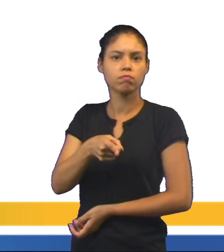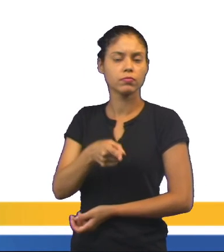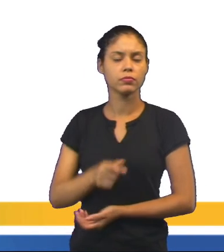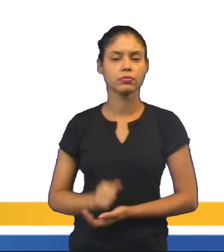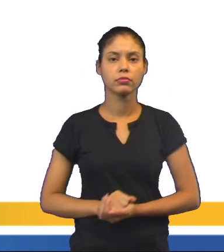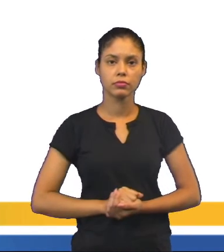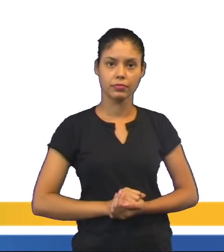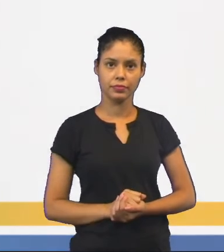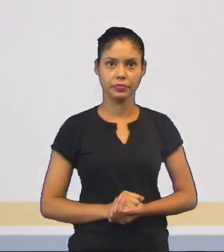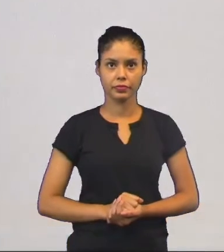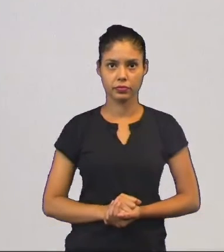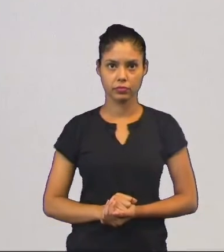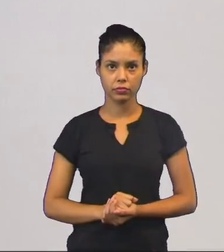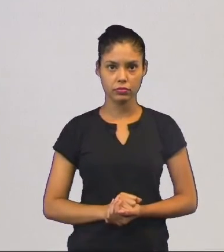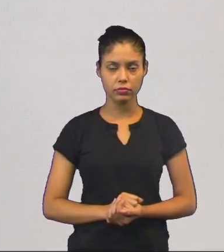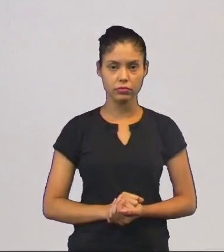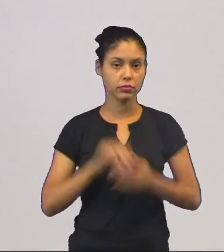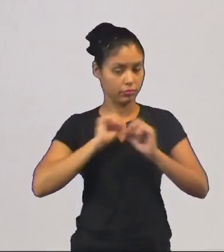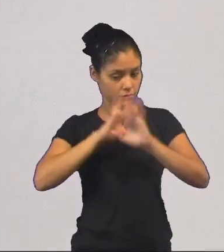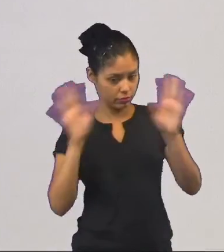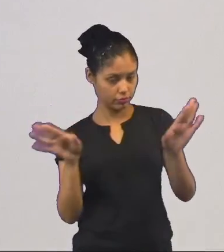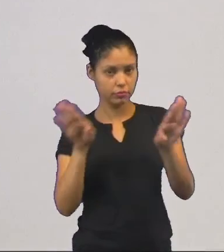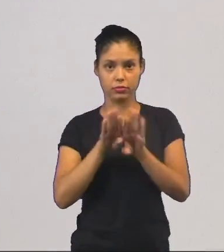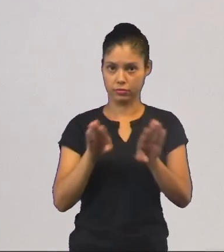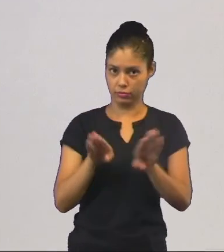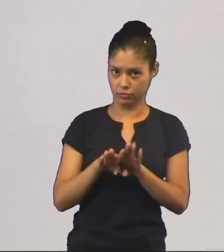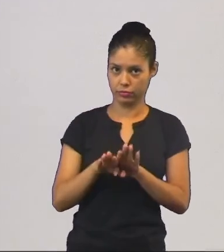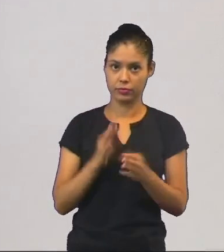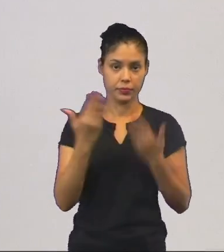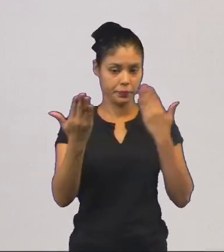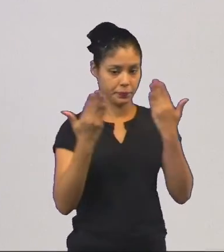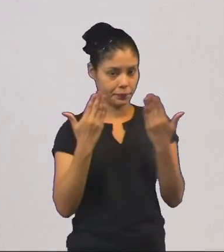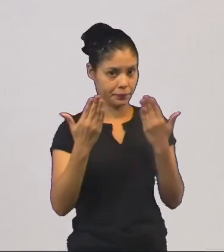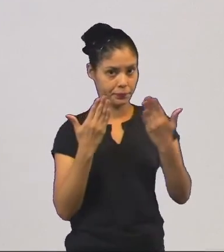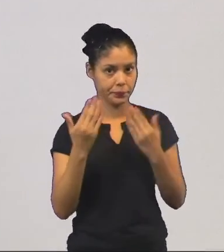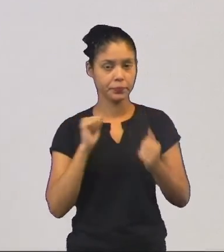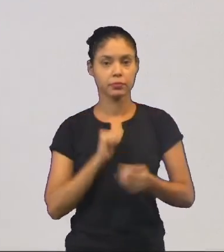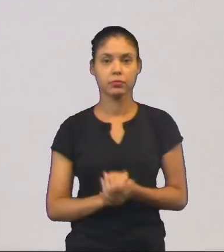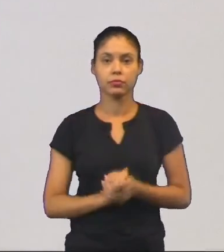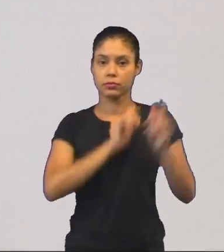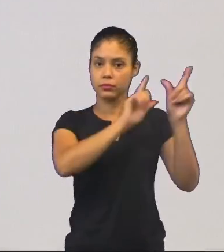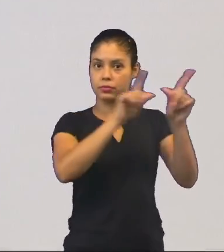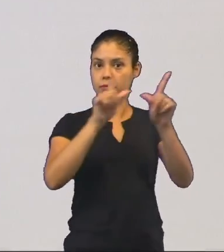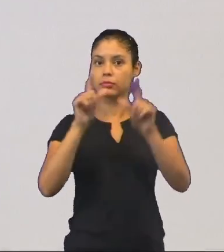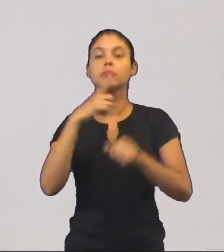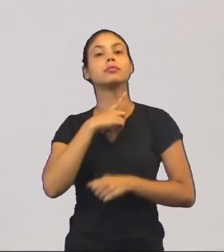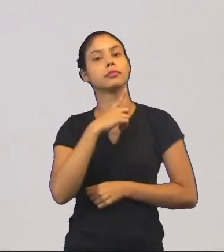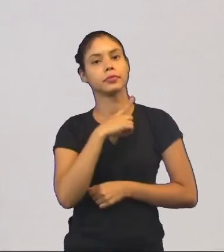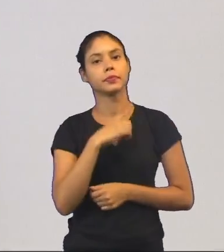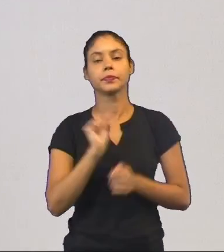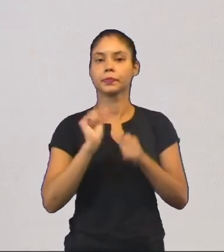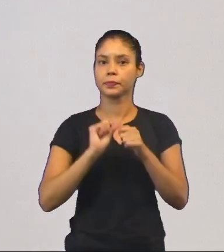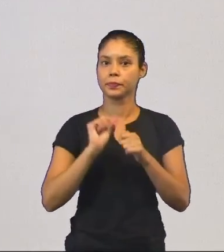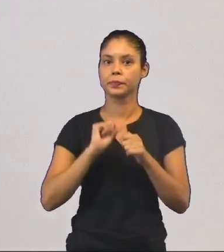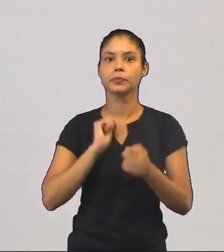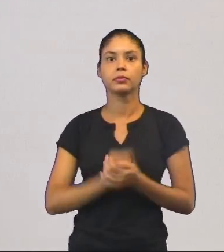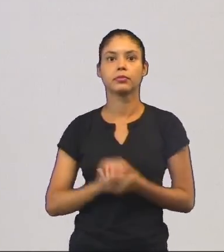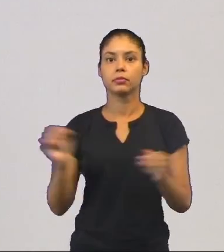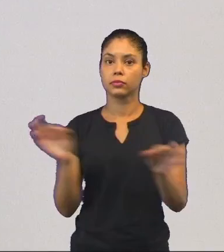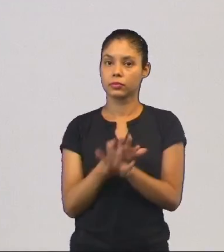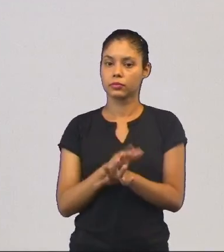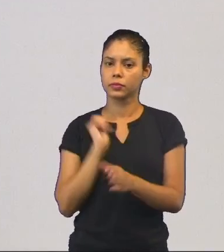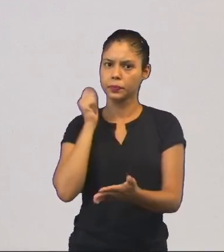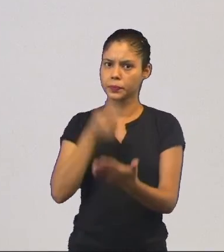governantes autoritários. E é claro que essa comparação que a charge acaba fazendo,